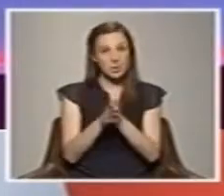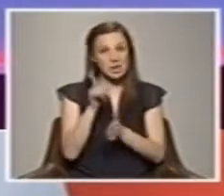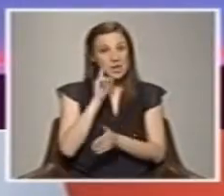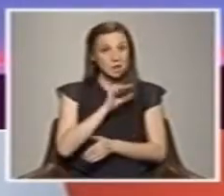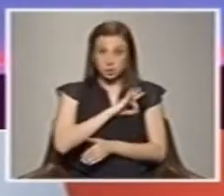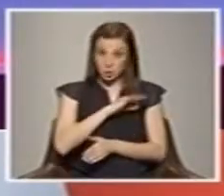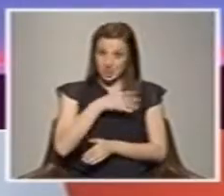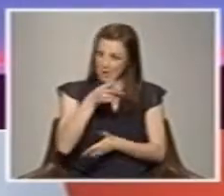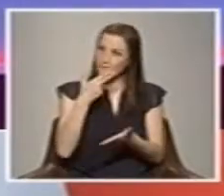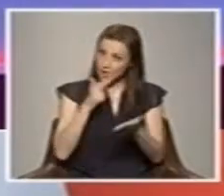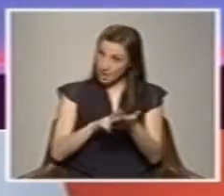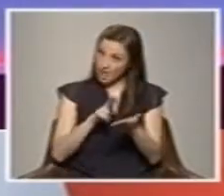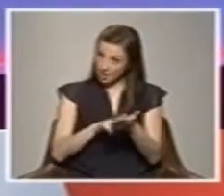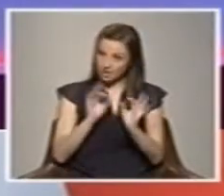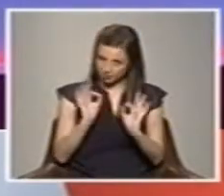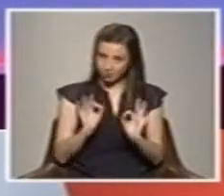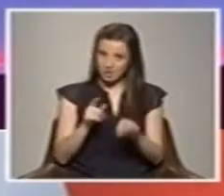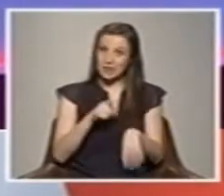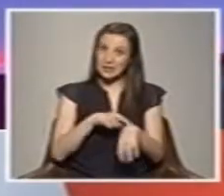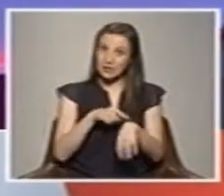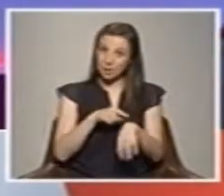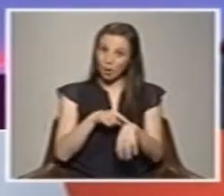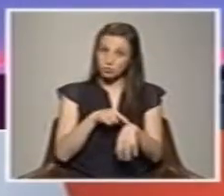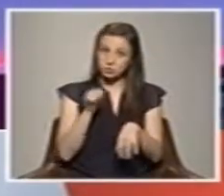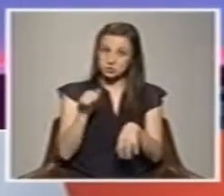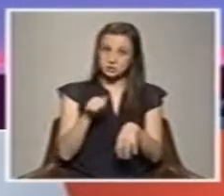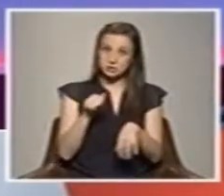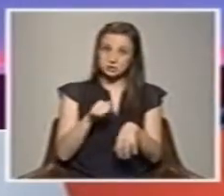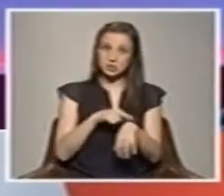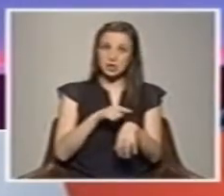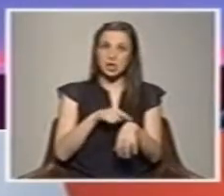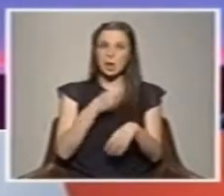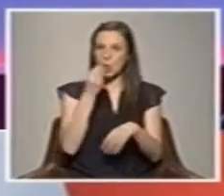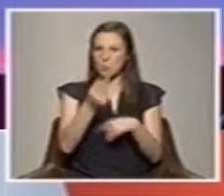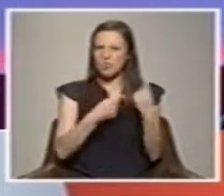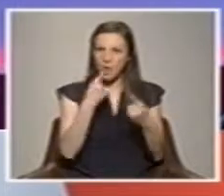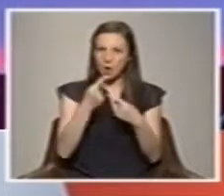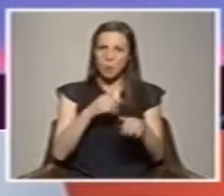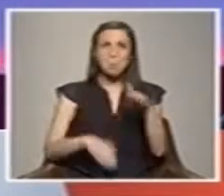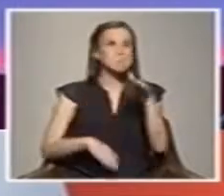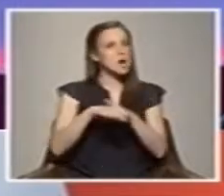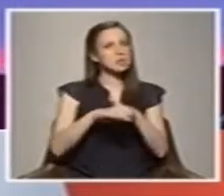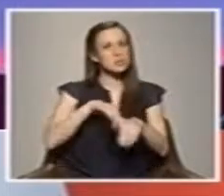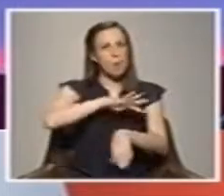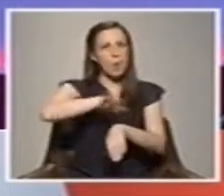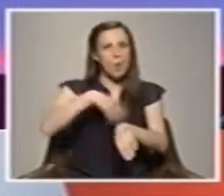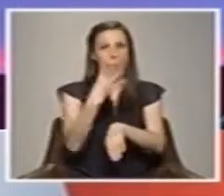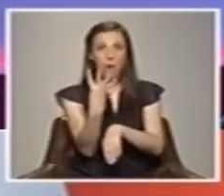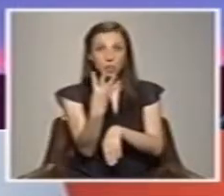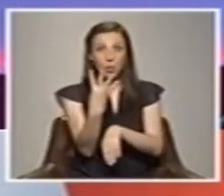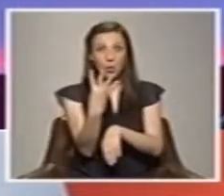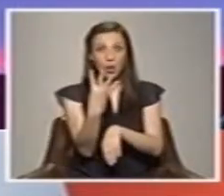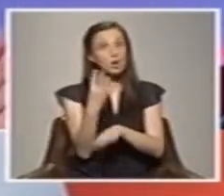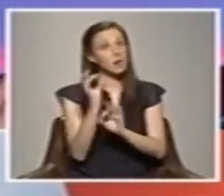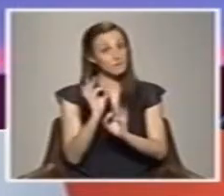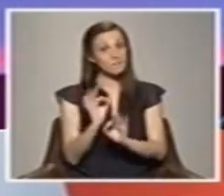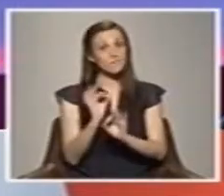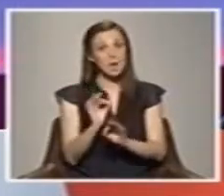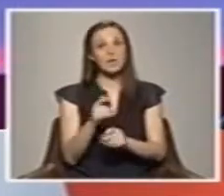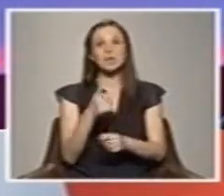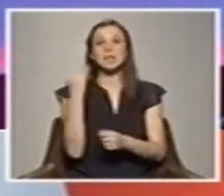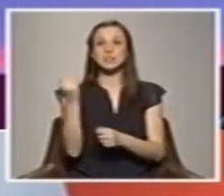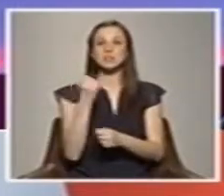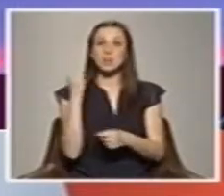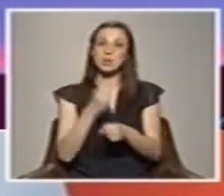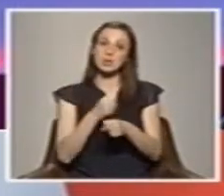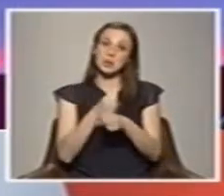que há tempos, há comida que só dura 4 horas. E as entidades, e dá trabalho de facto, as entidades que trabalham